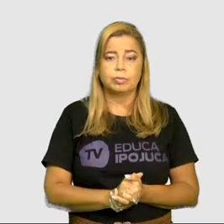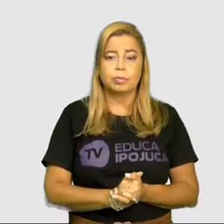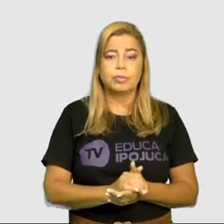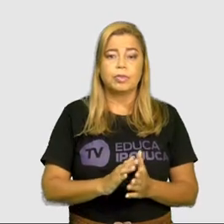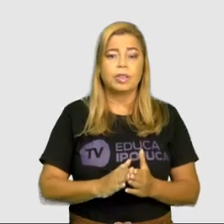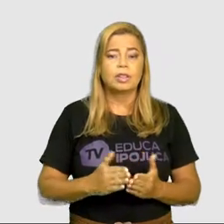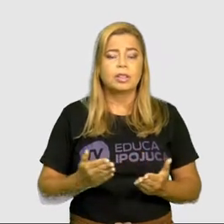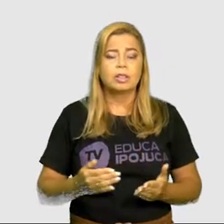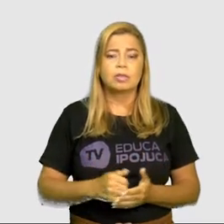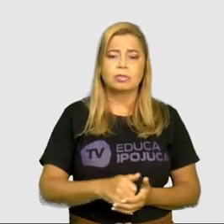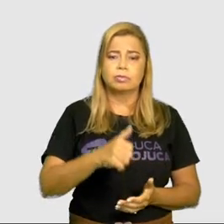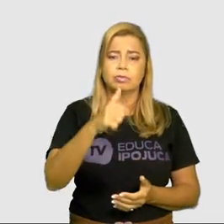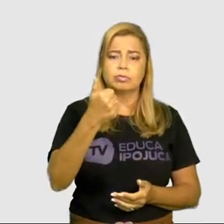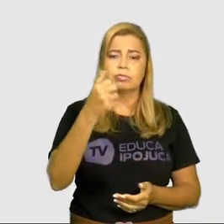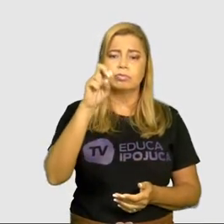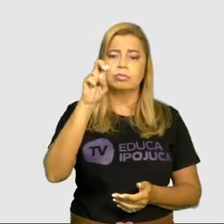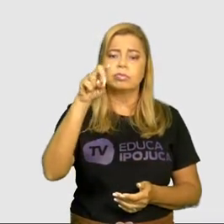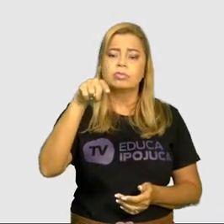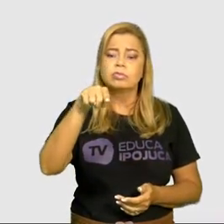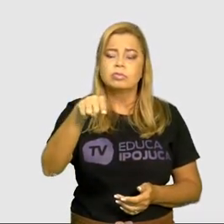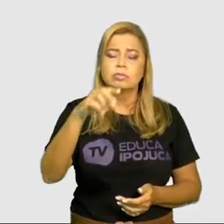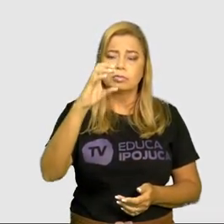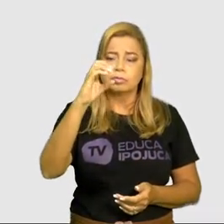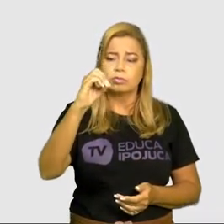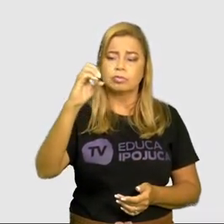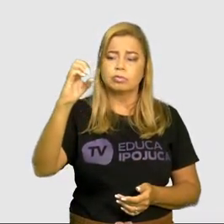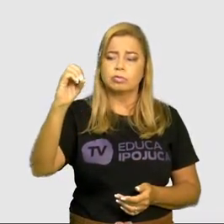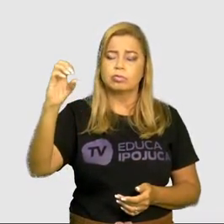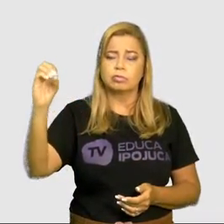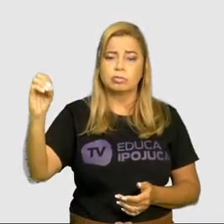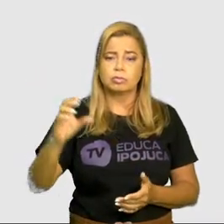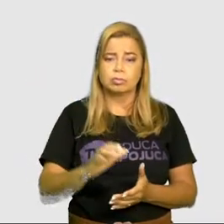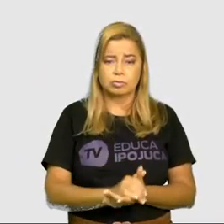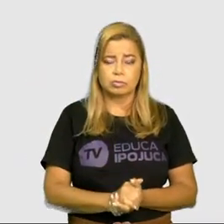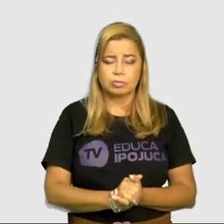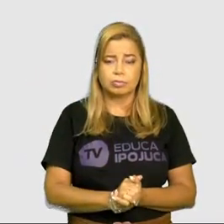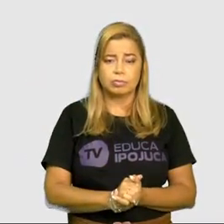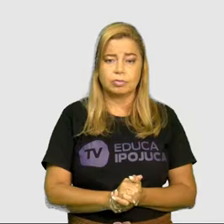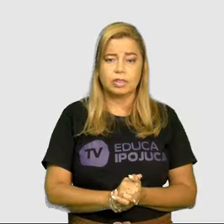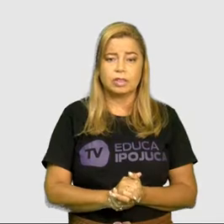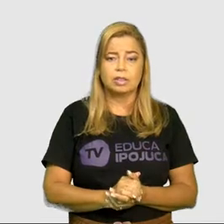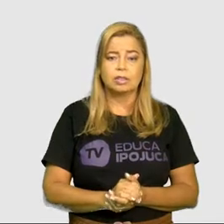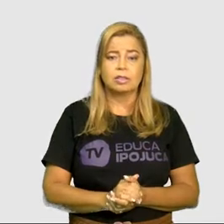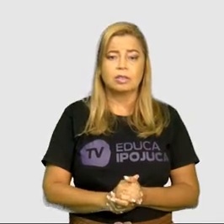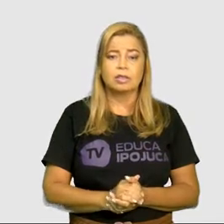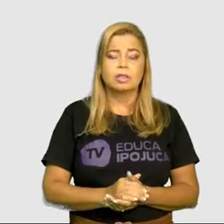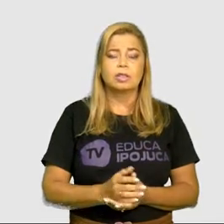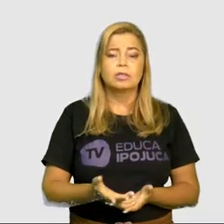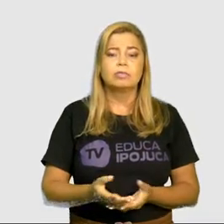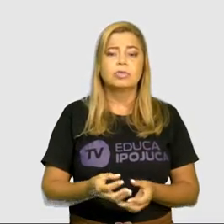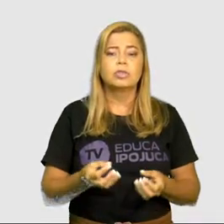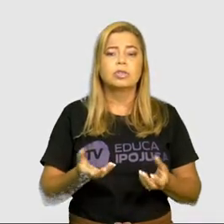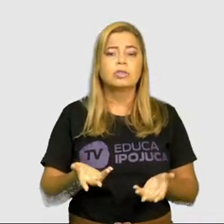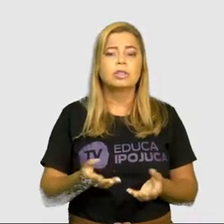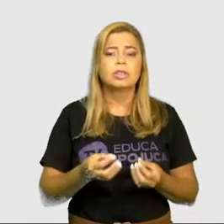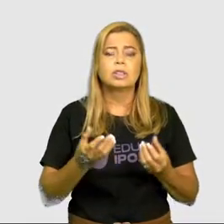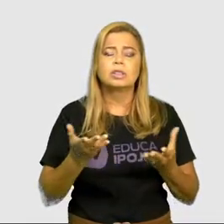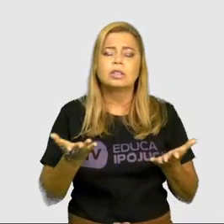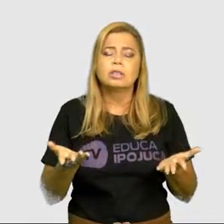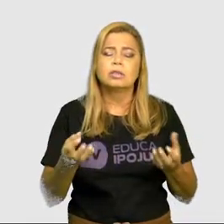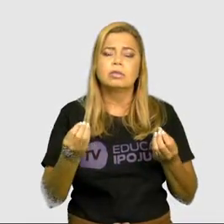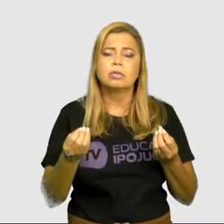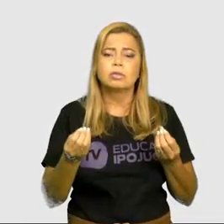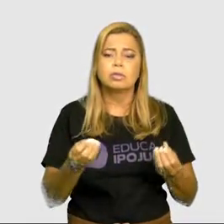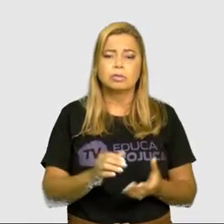número 15000 Observe aí 15.000 para teu número para ter 15 para ter 15